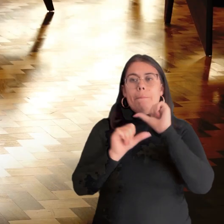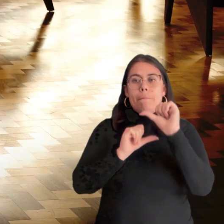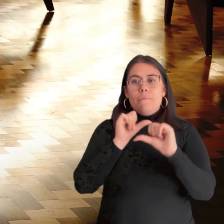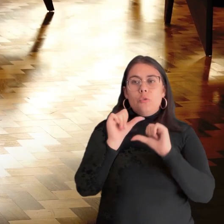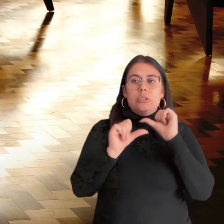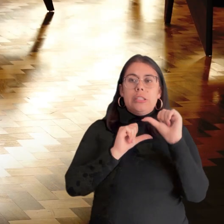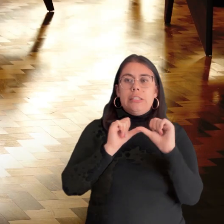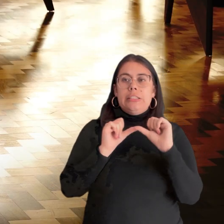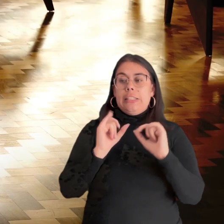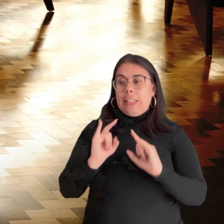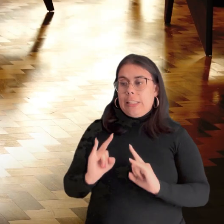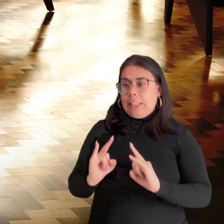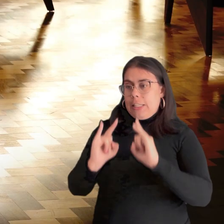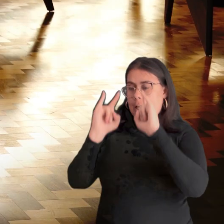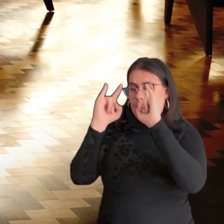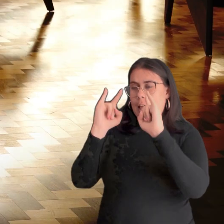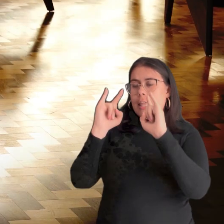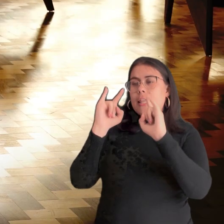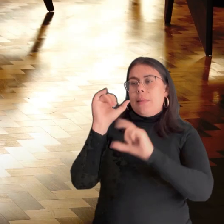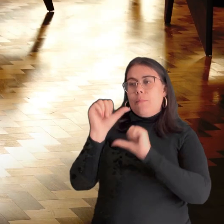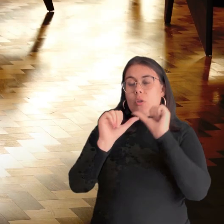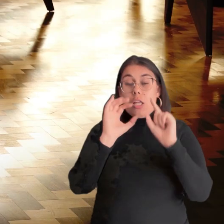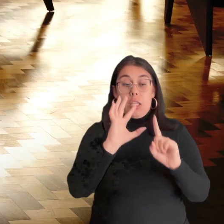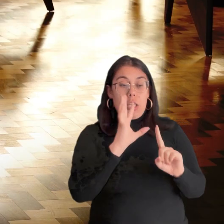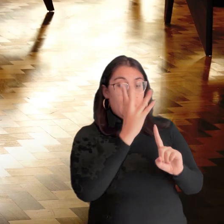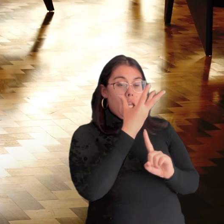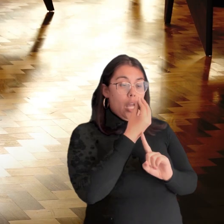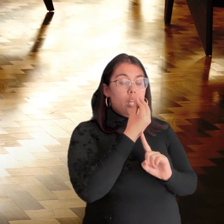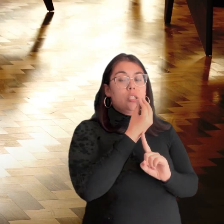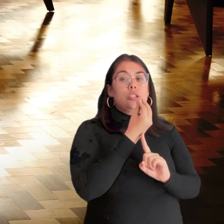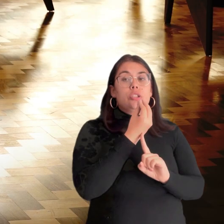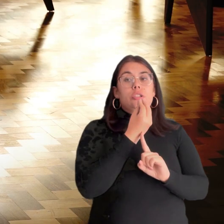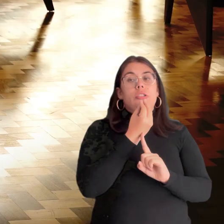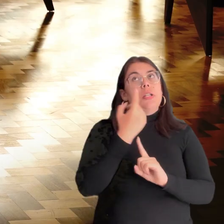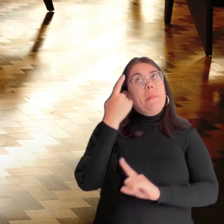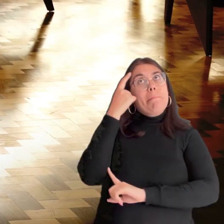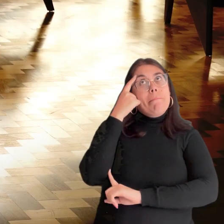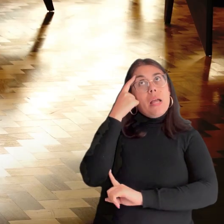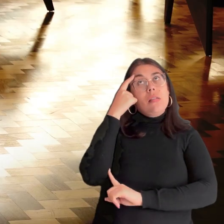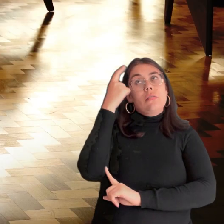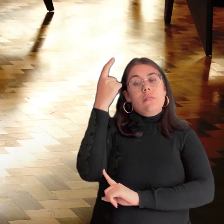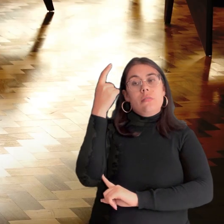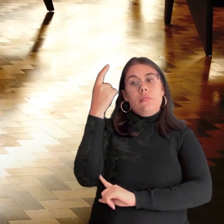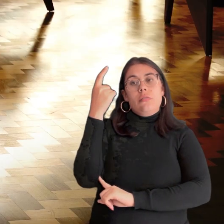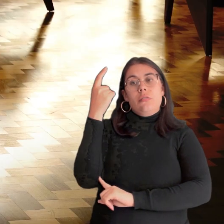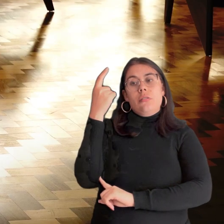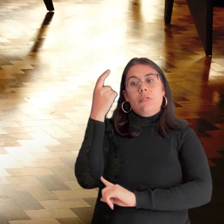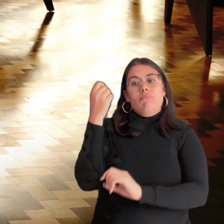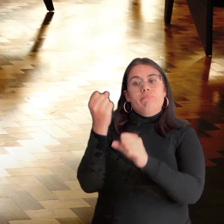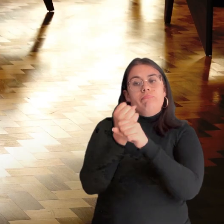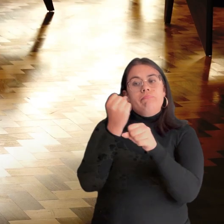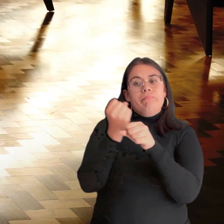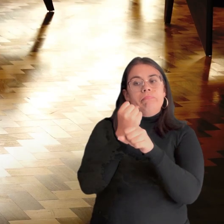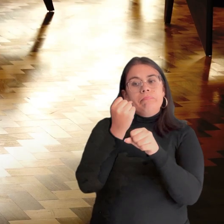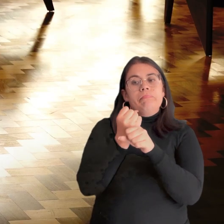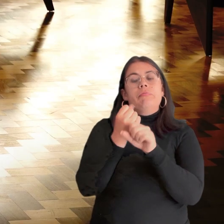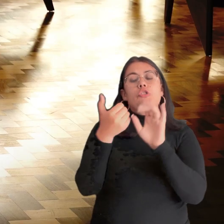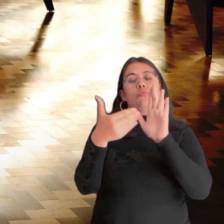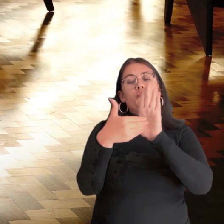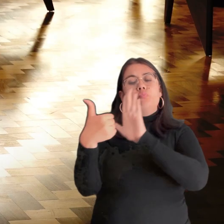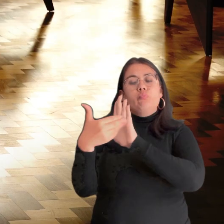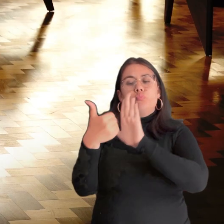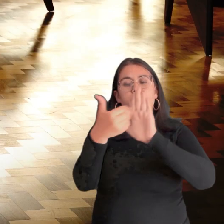foi preciso fazer, dado a idade da construção, uma remoção das chamadas infraestruturas dos sistemas